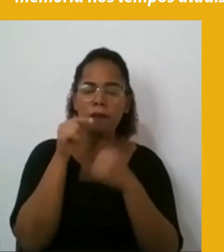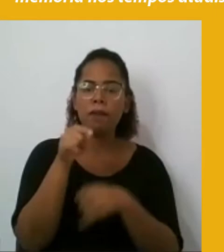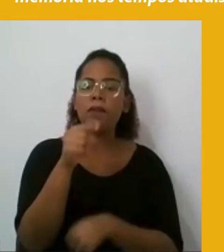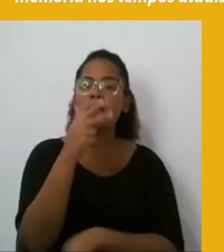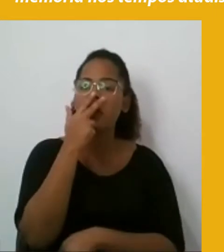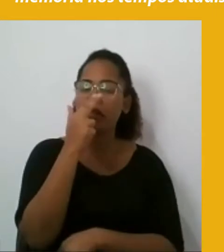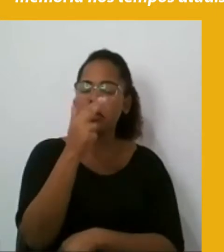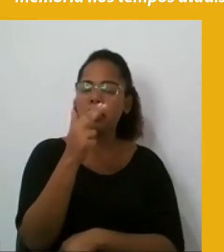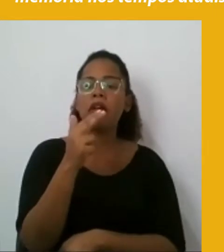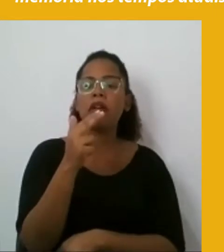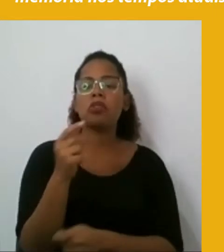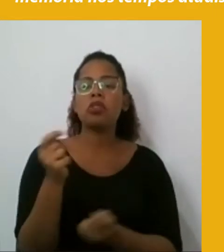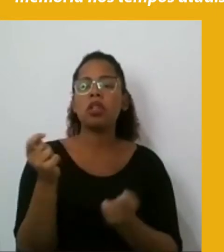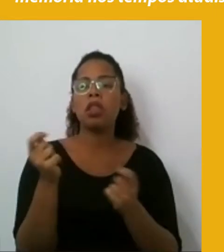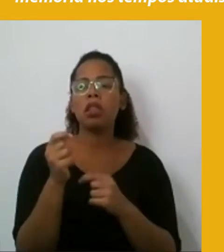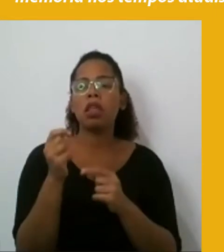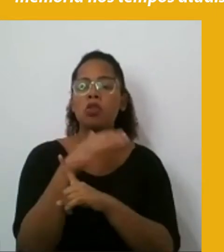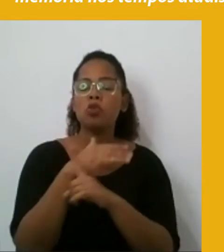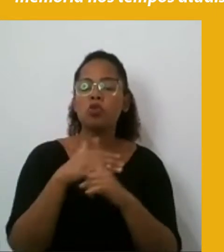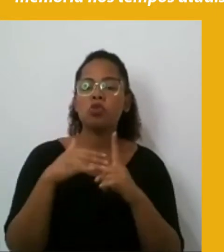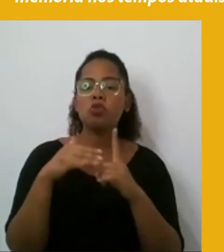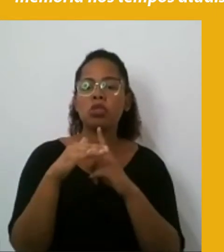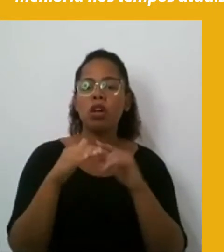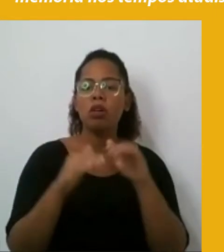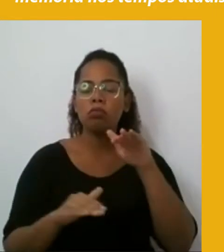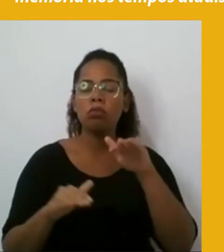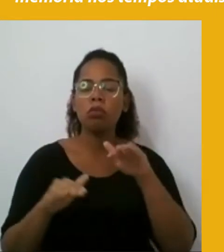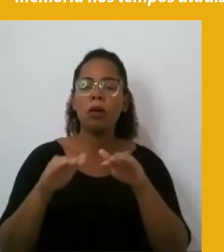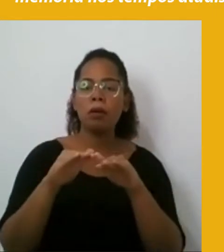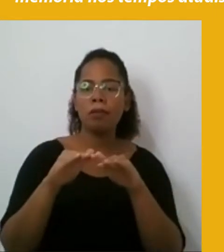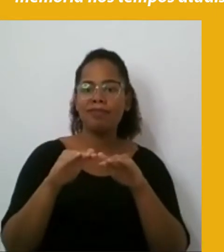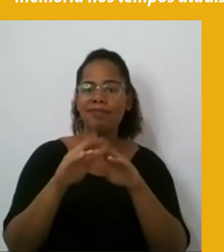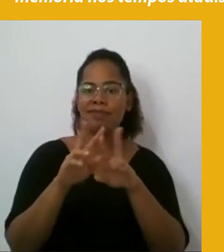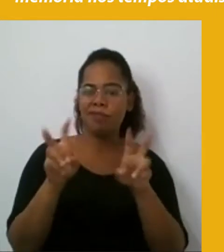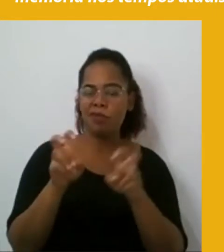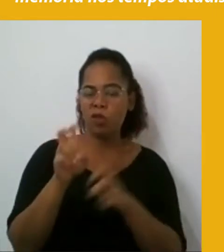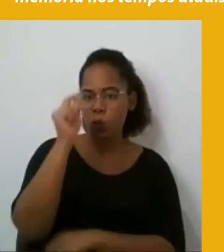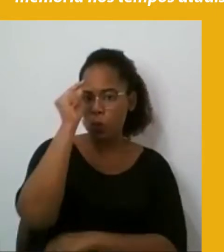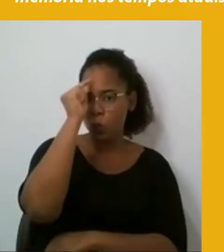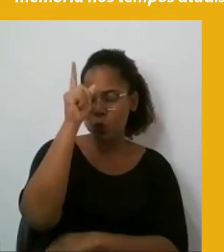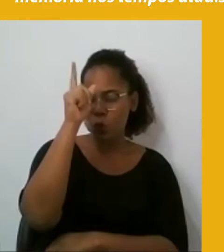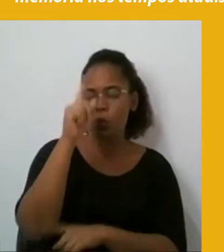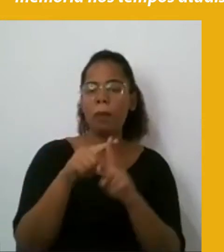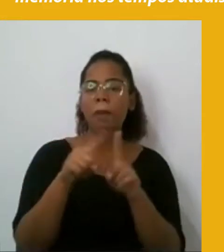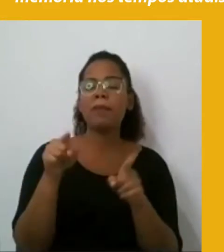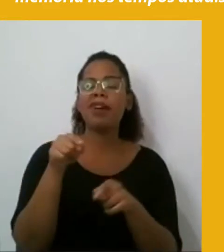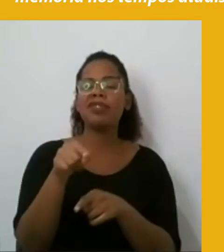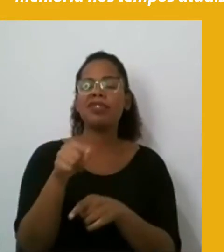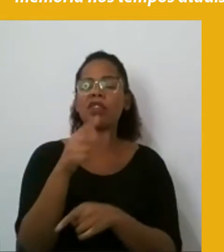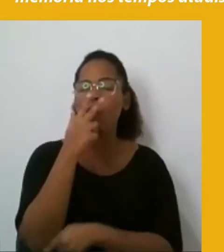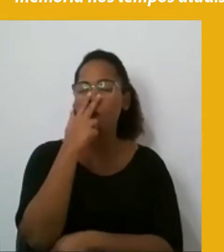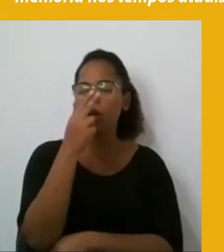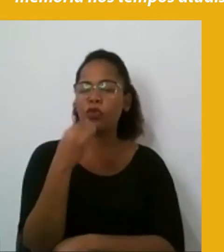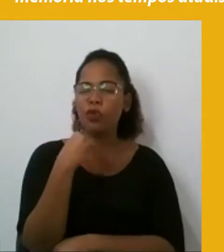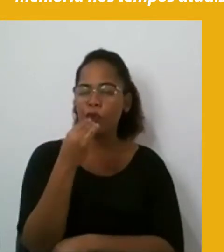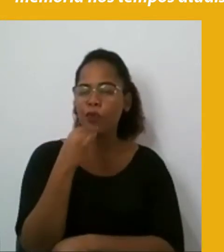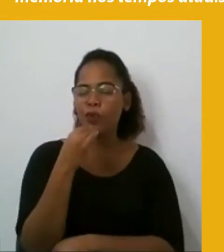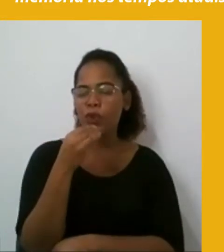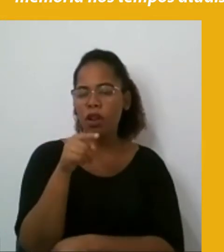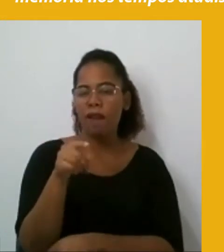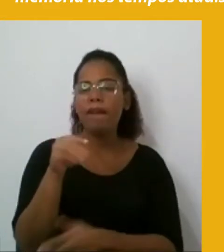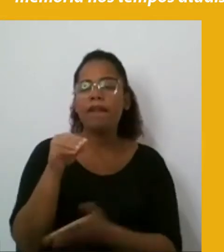cultura, mas ela é economicamente muito frágil. Porque os apoios, eu não sei como são os apoios a